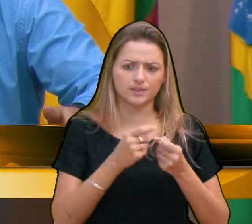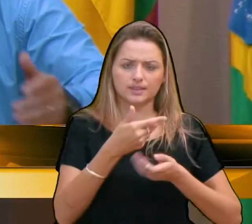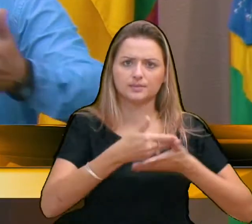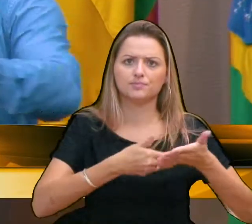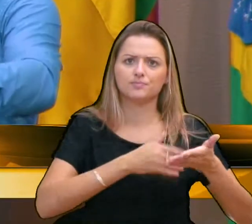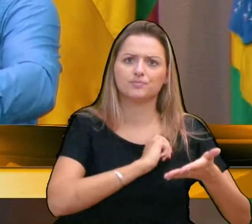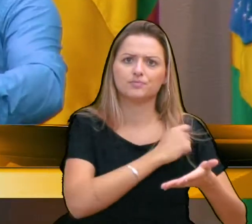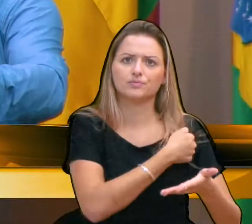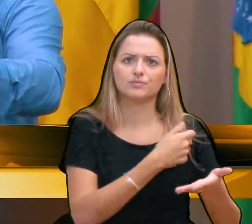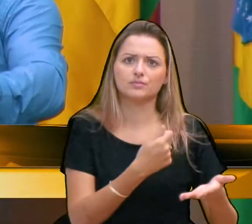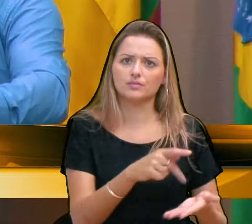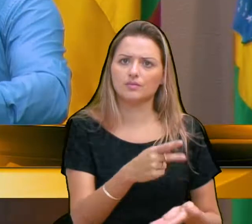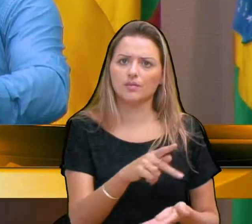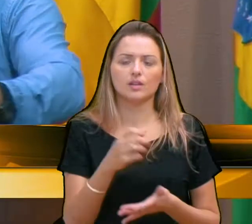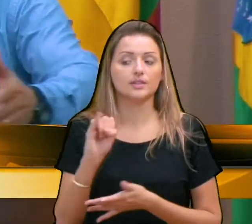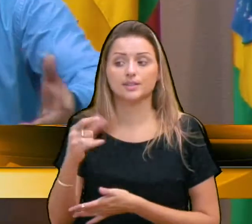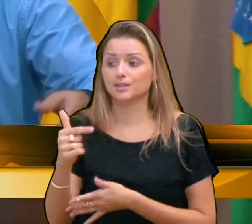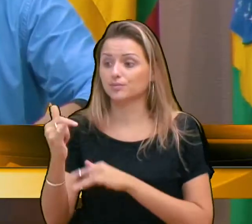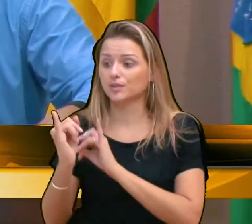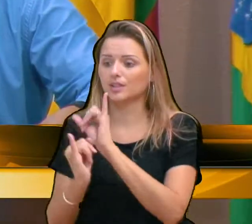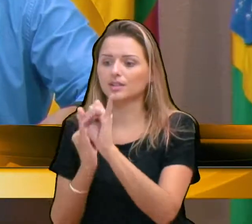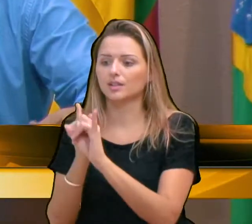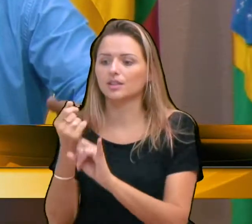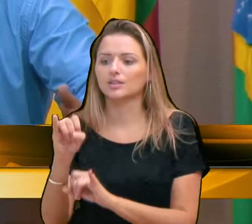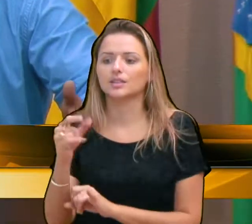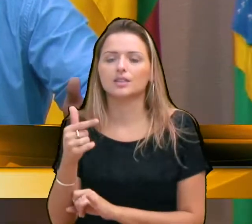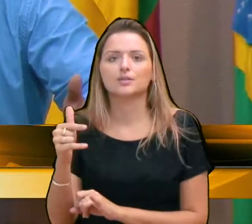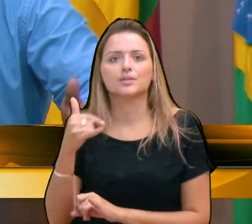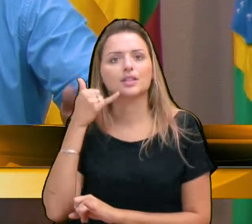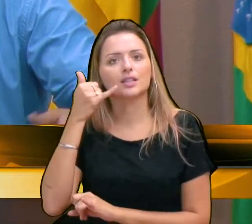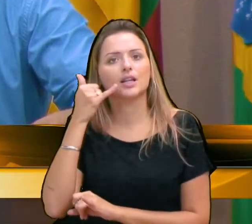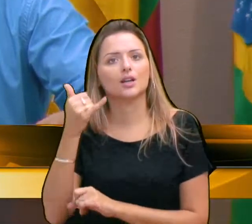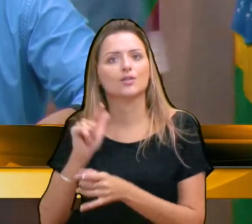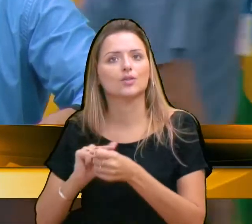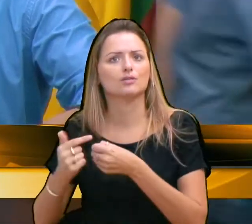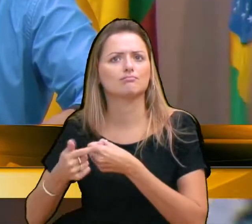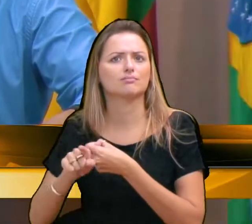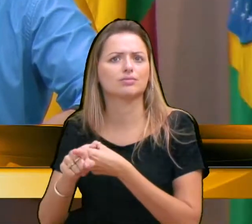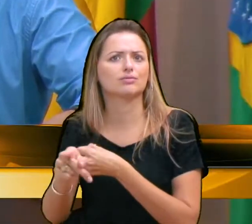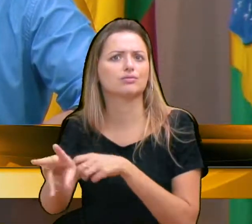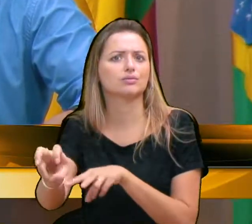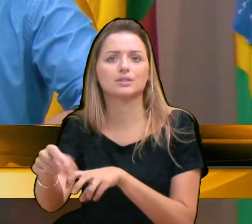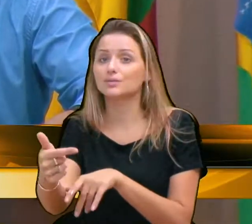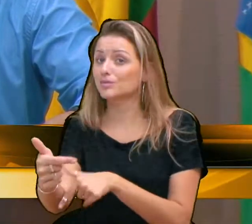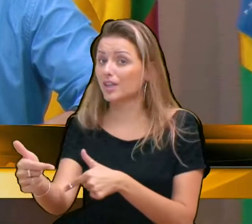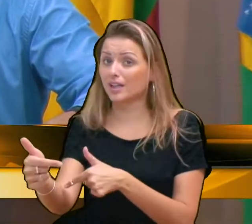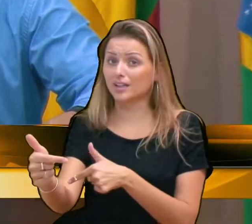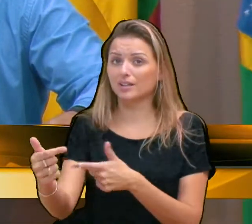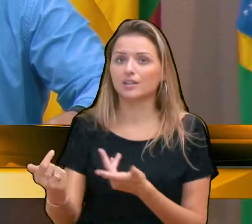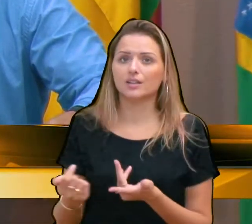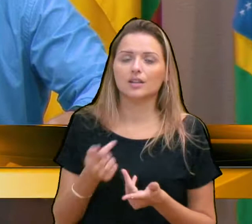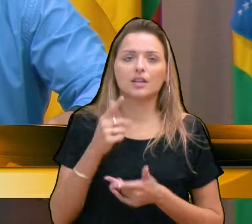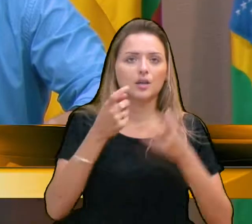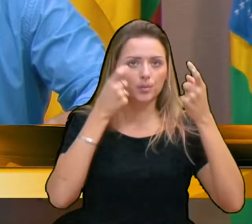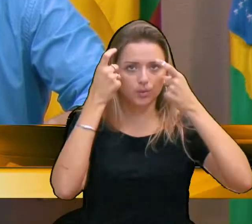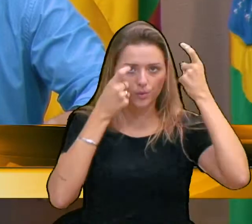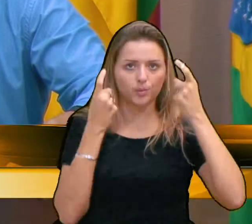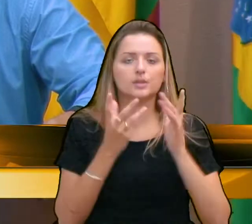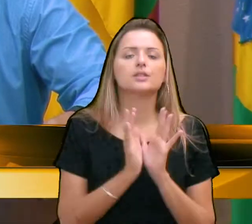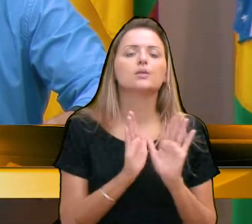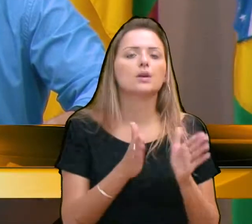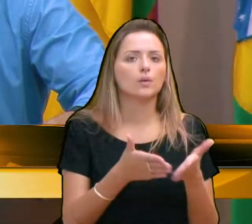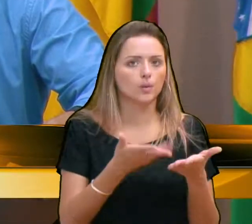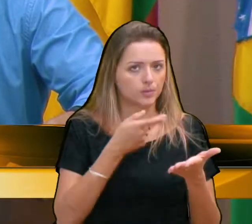isso, se não tem internet e telefonia de acordo? Então, vários assuntos preocupantes, a comissão se manifestou